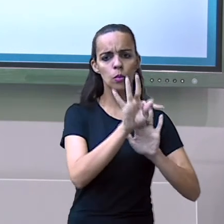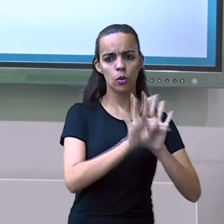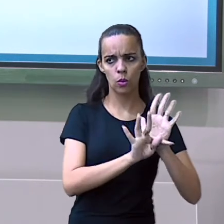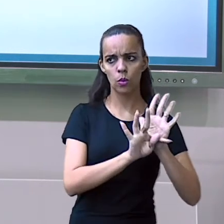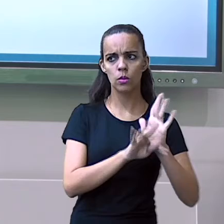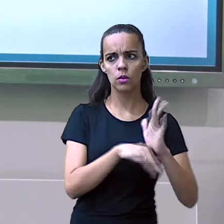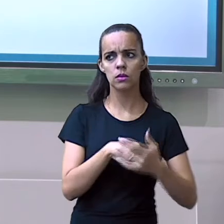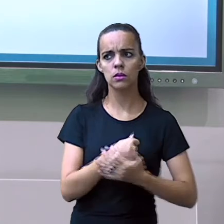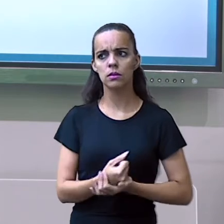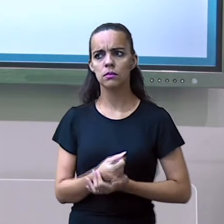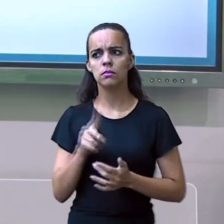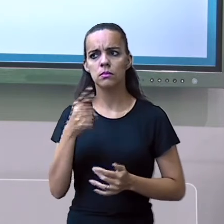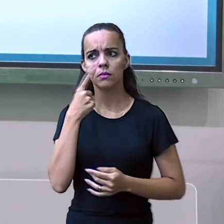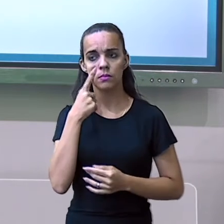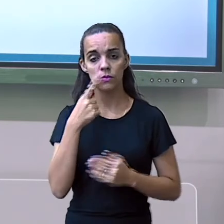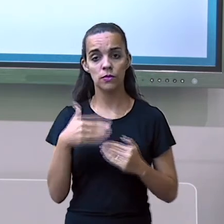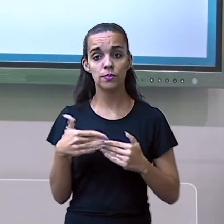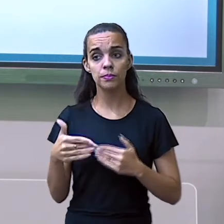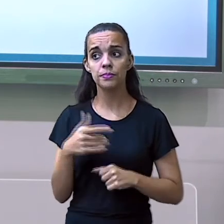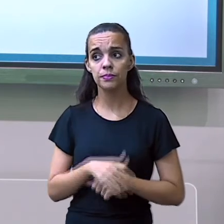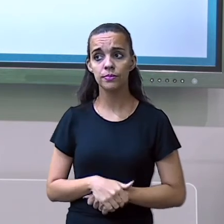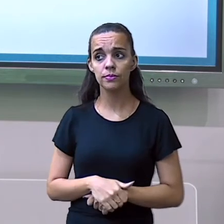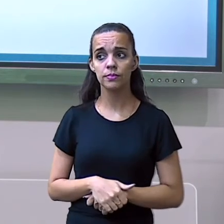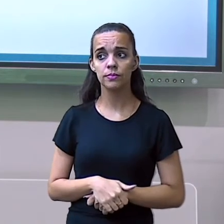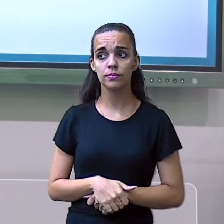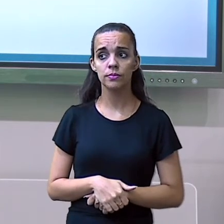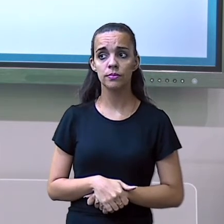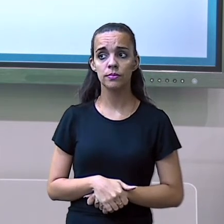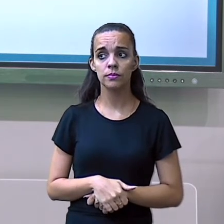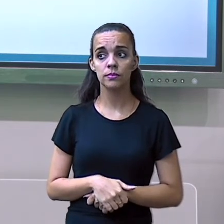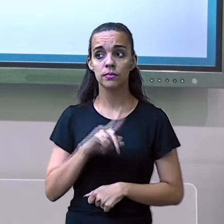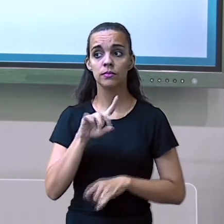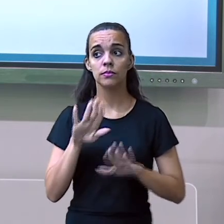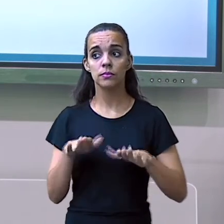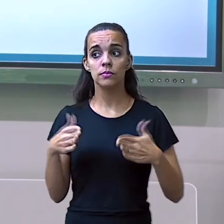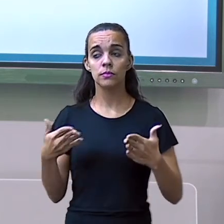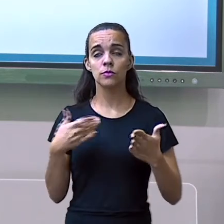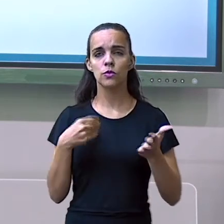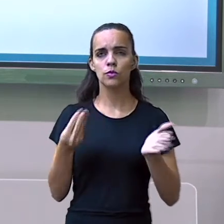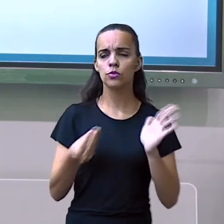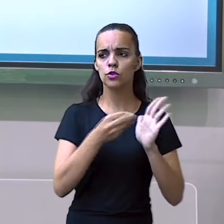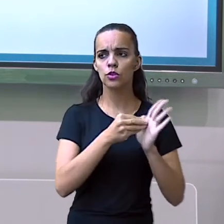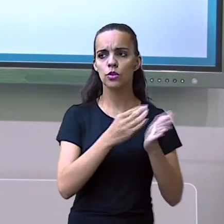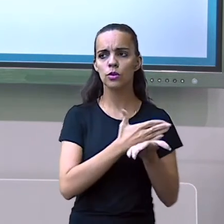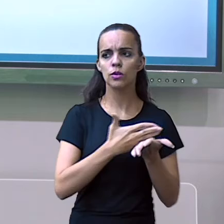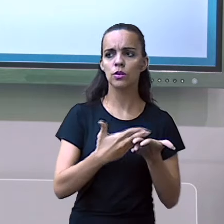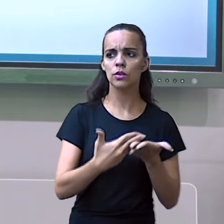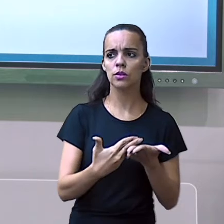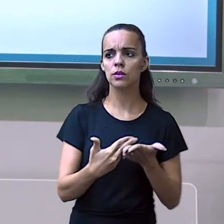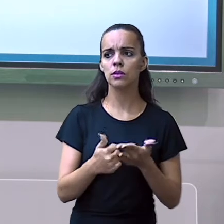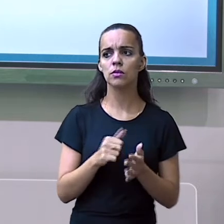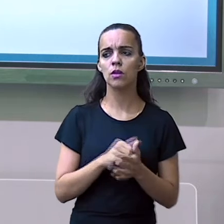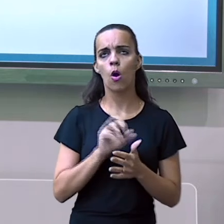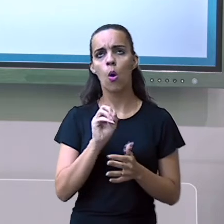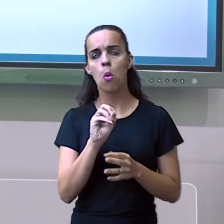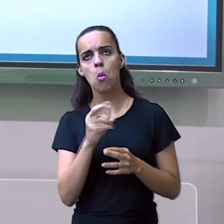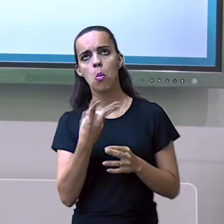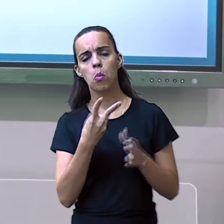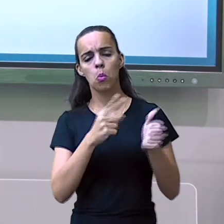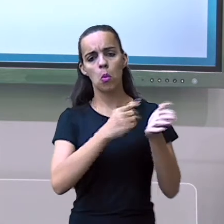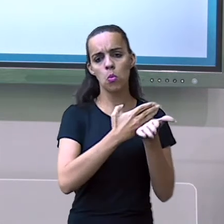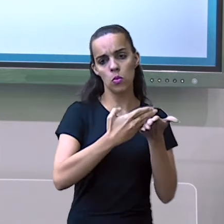vinha a seguir? E aí? Quando colocadas no início ou no meio da